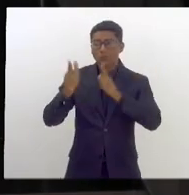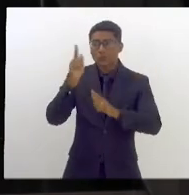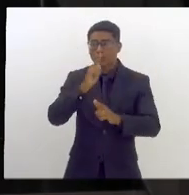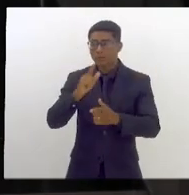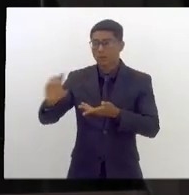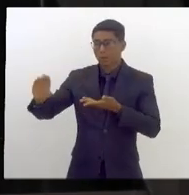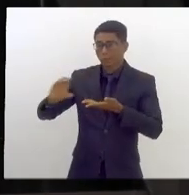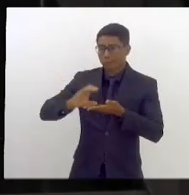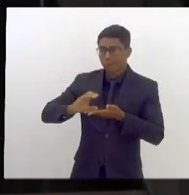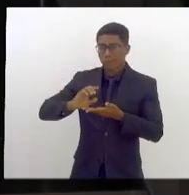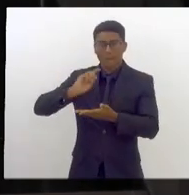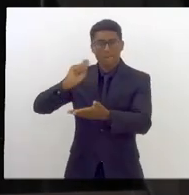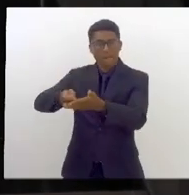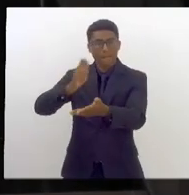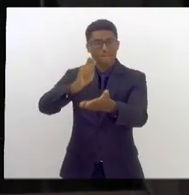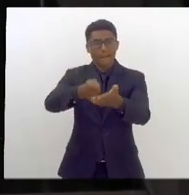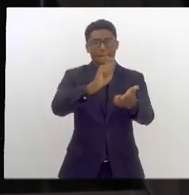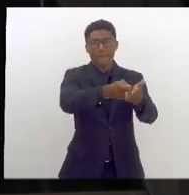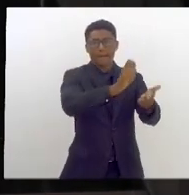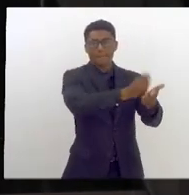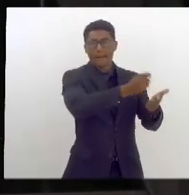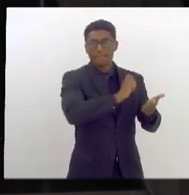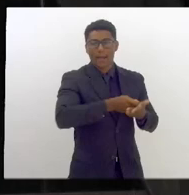pelo menos honrando